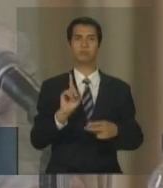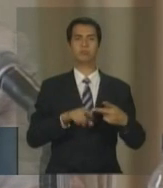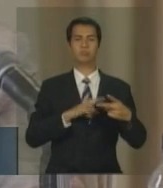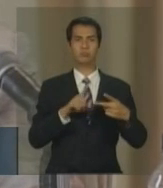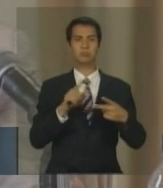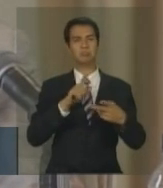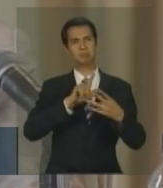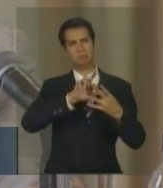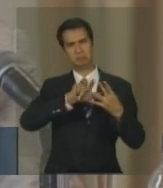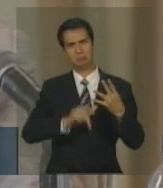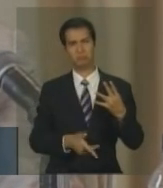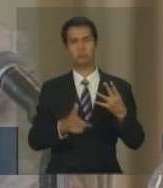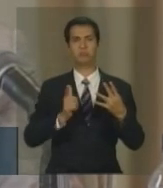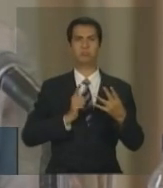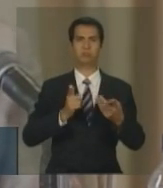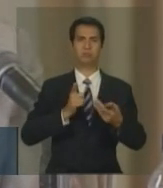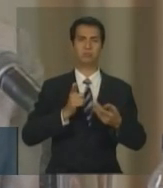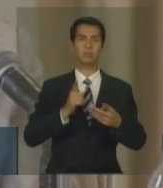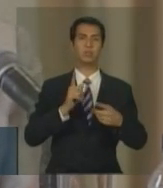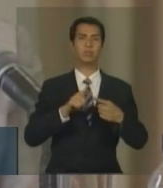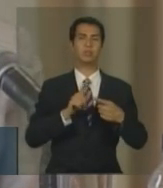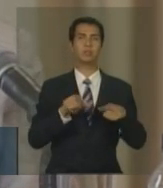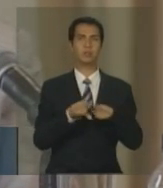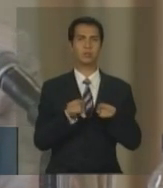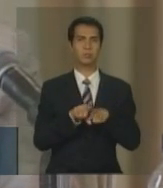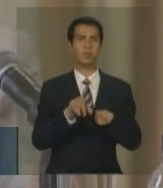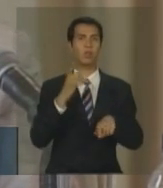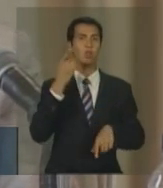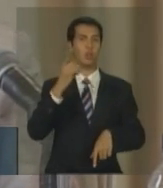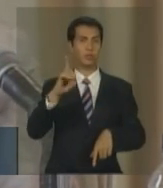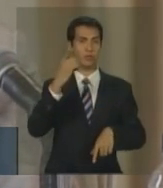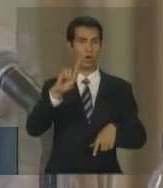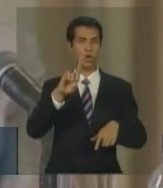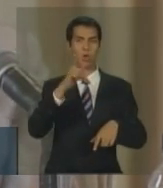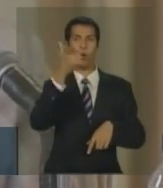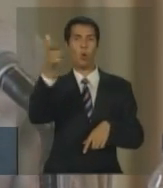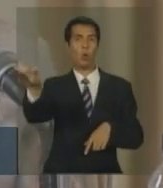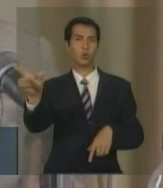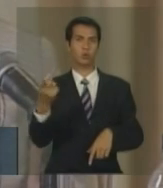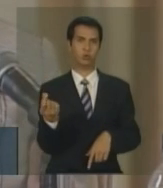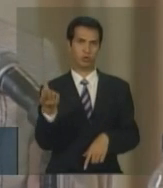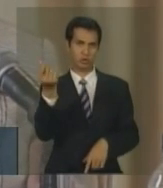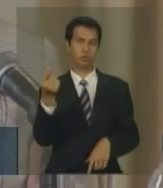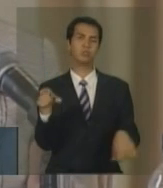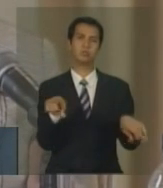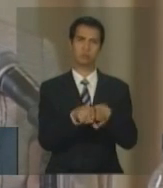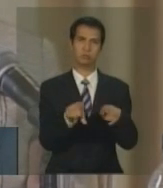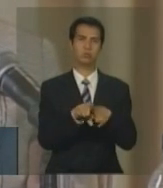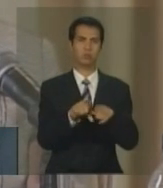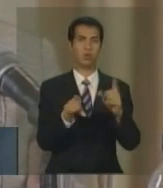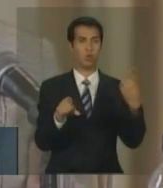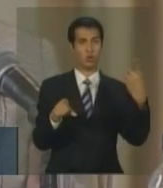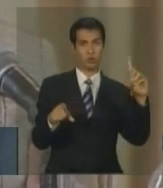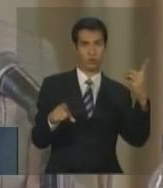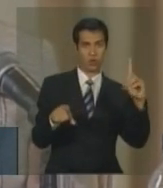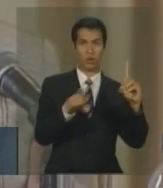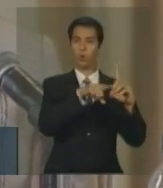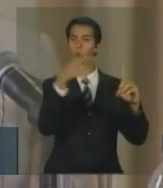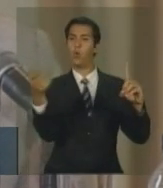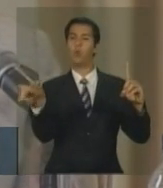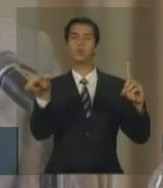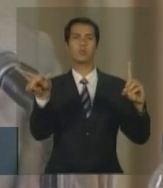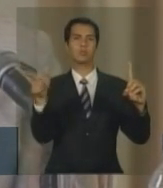modificação na relação dólar-demais moedas, onde o dólar vinha